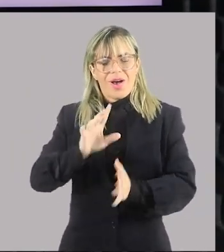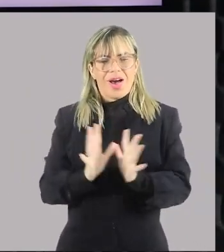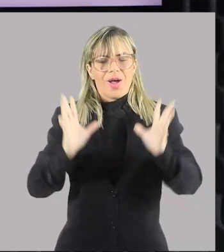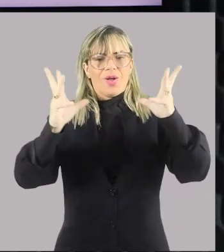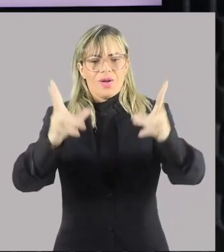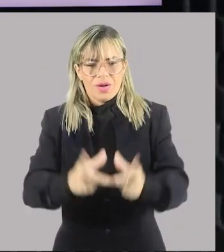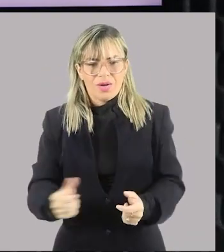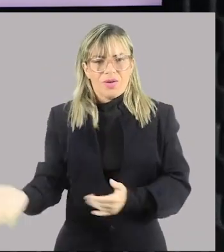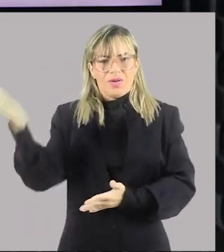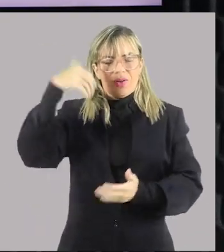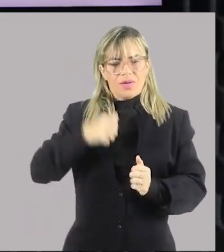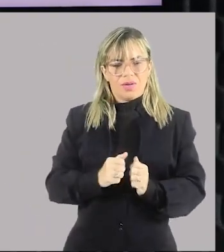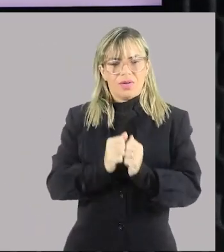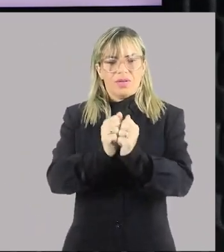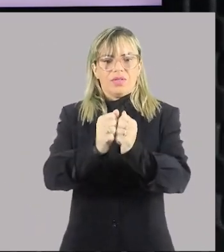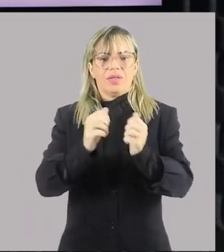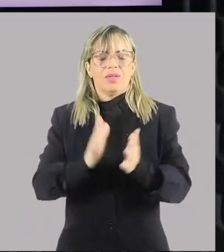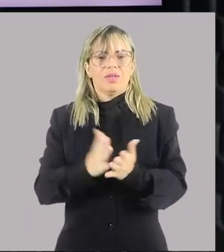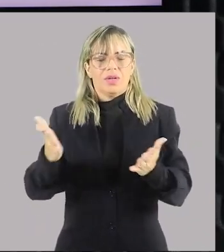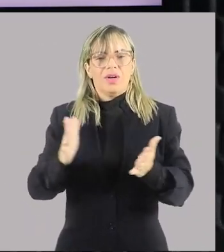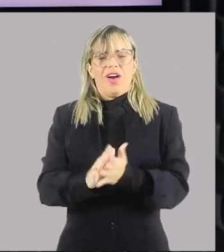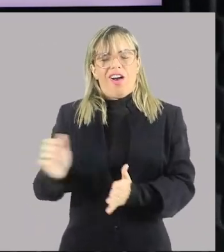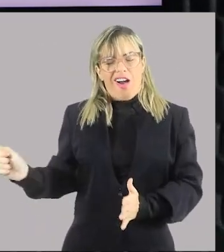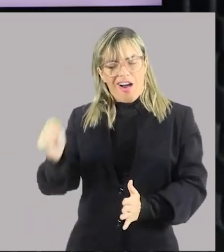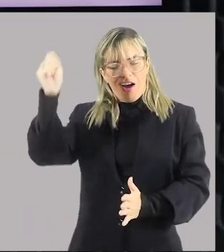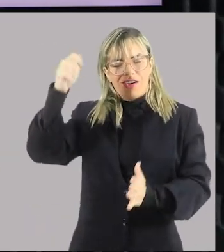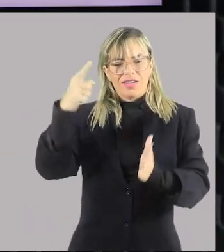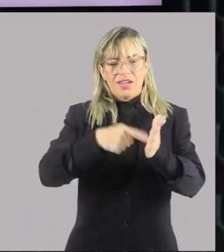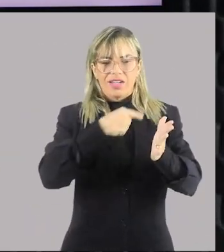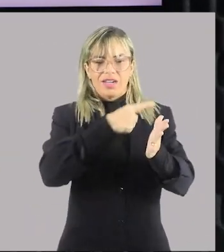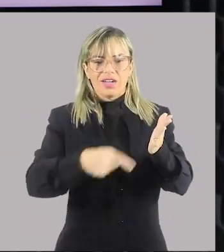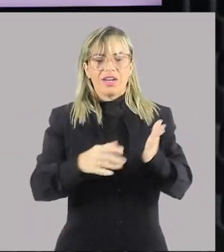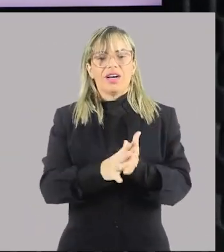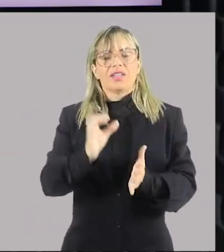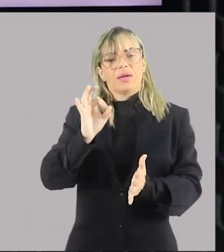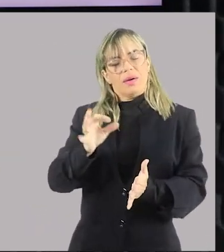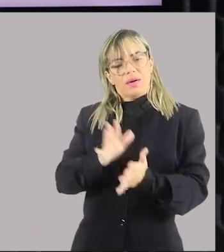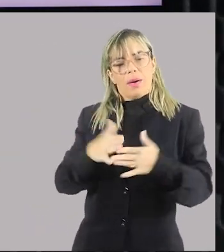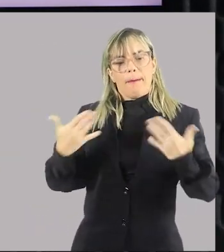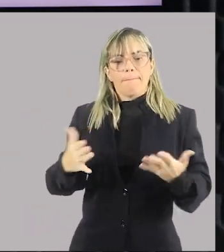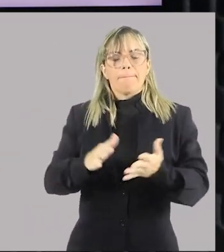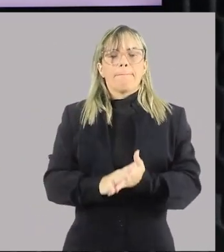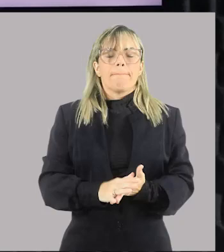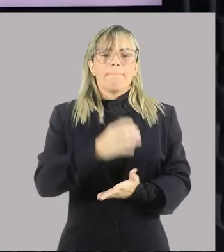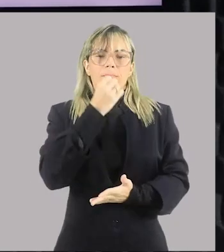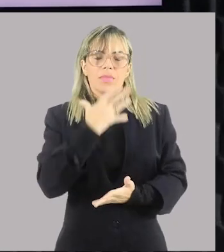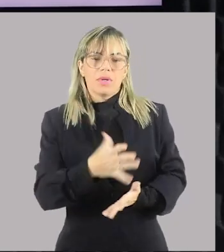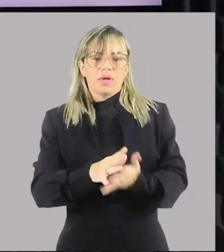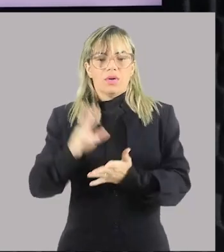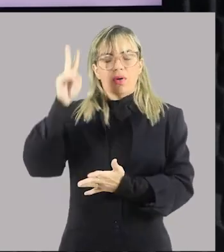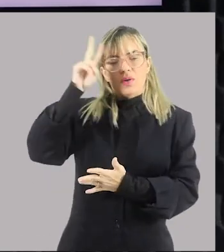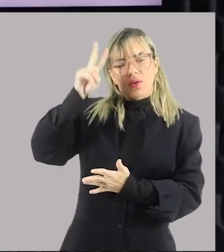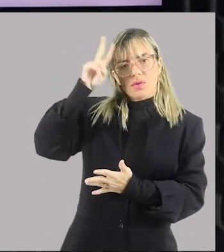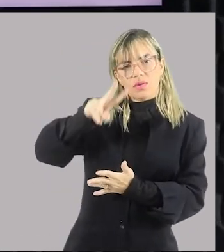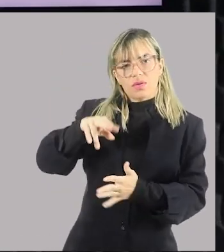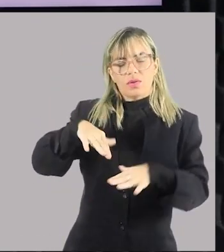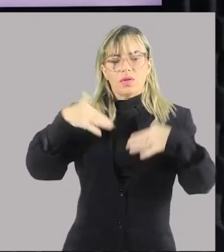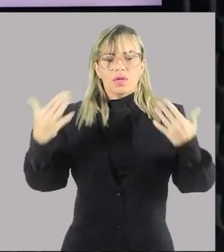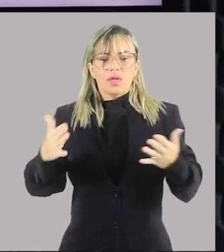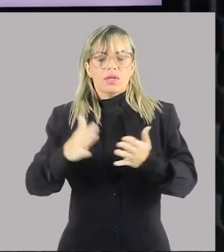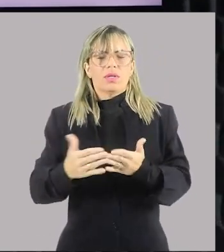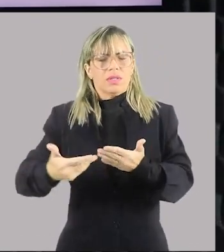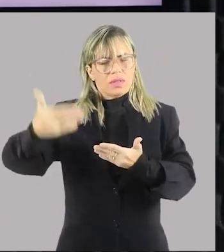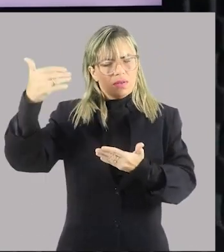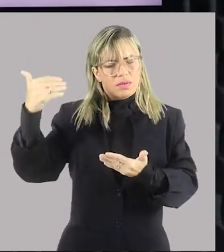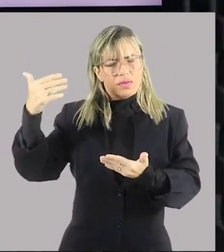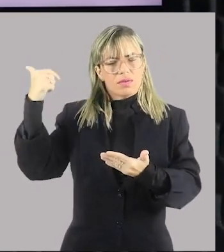galerinha, vamos que vamos, macetando aqui, show de bola. Bem, lembrando a vocês que na última